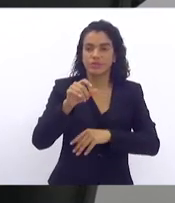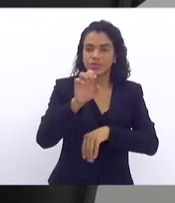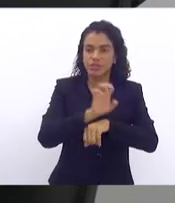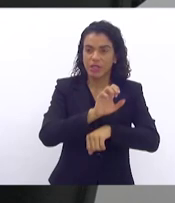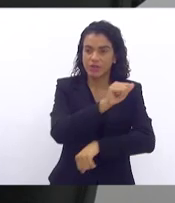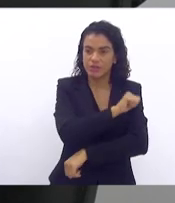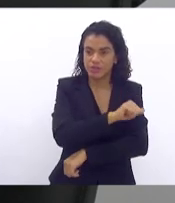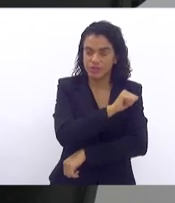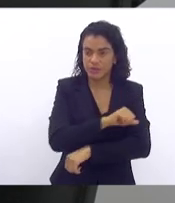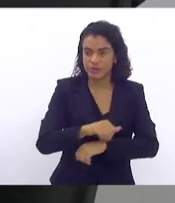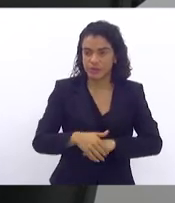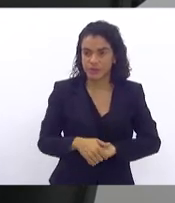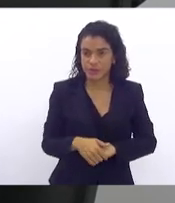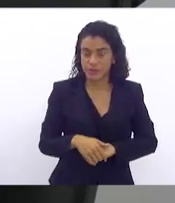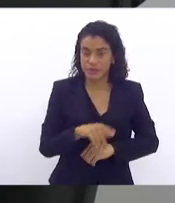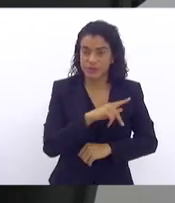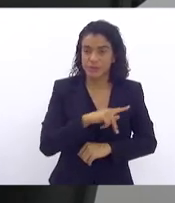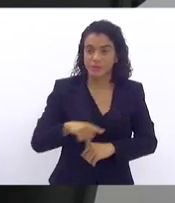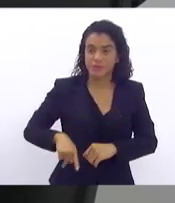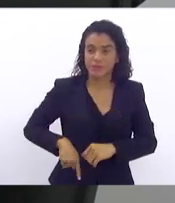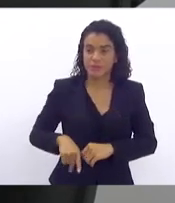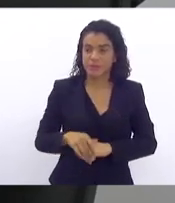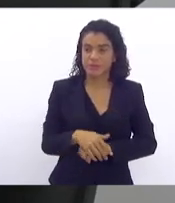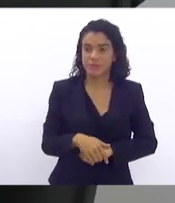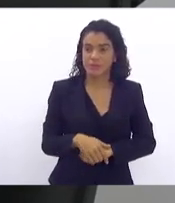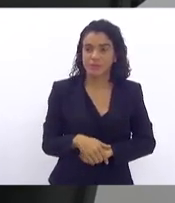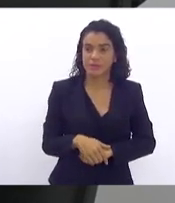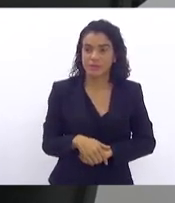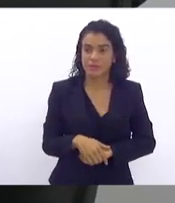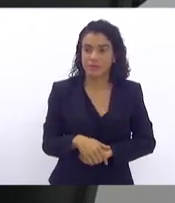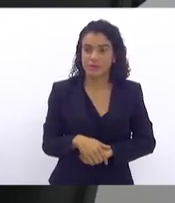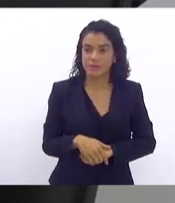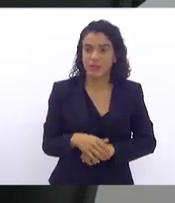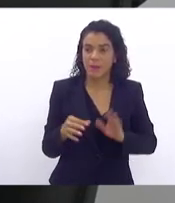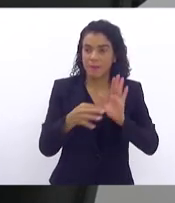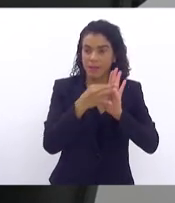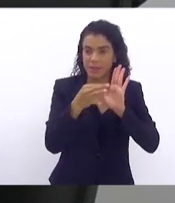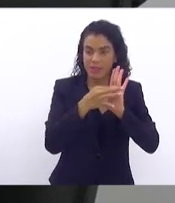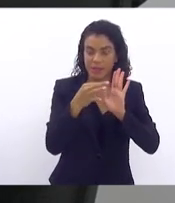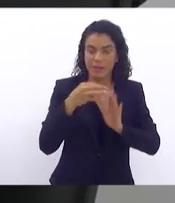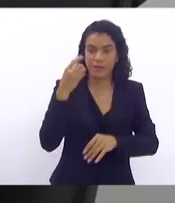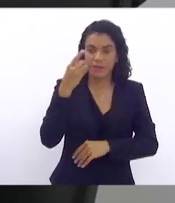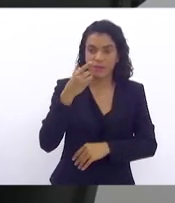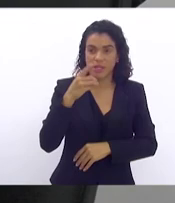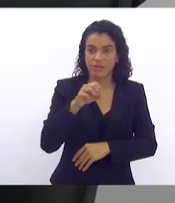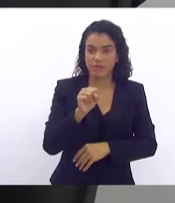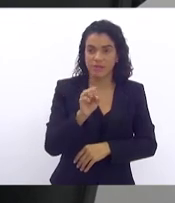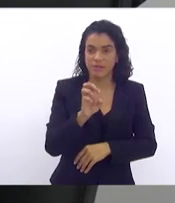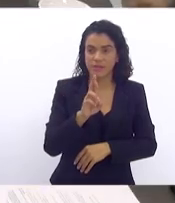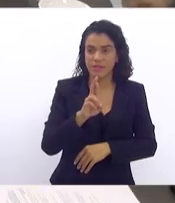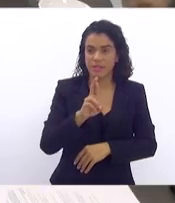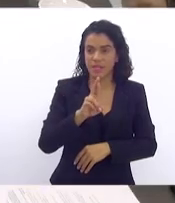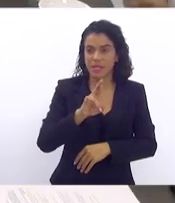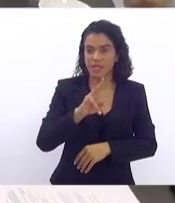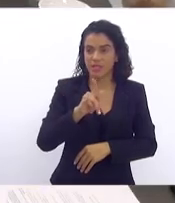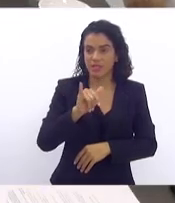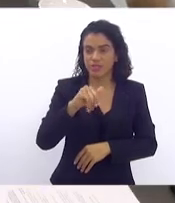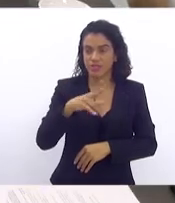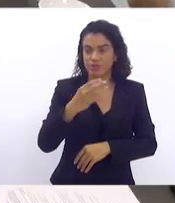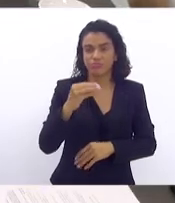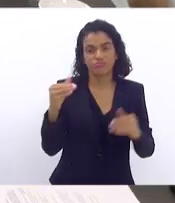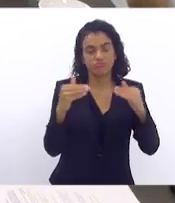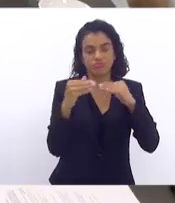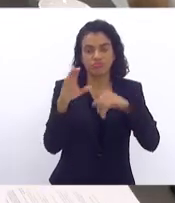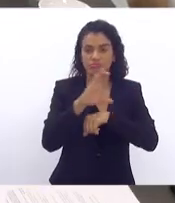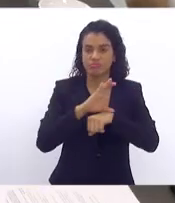que menciona. Presidente. Para parecer, deputado doutor Serginho. Parecer pela